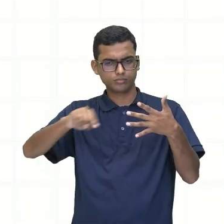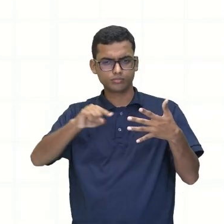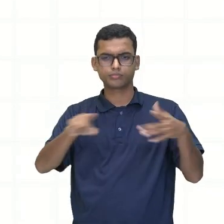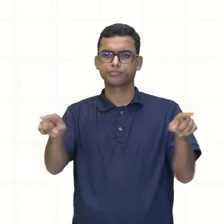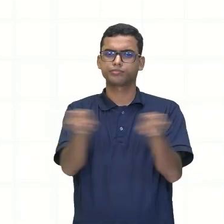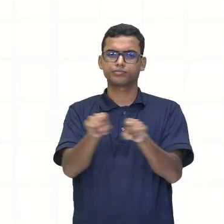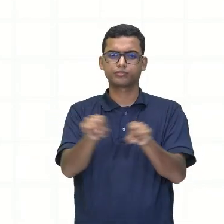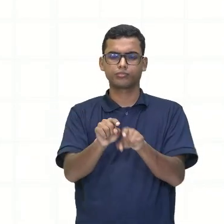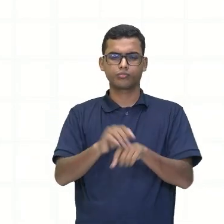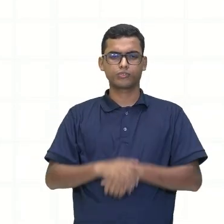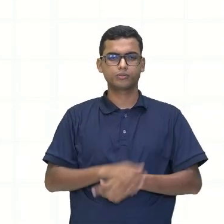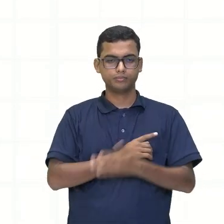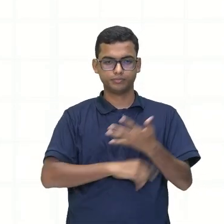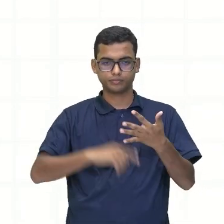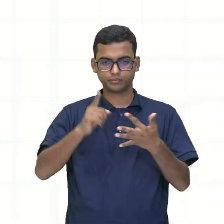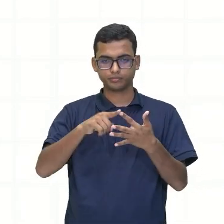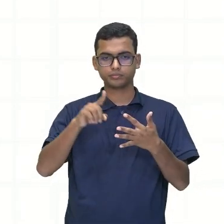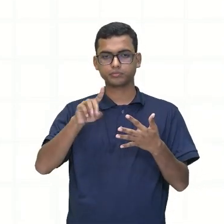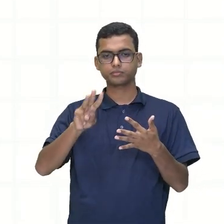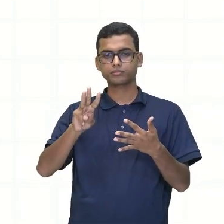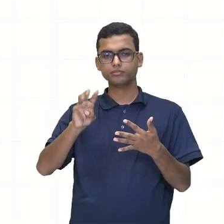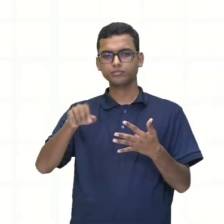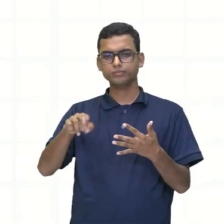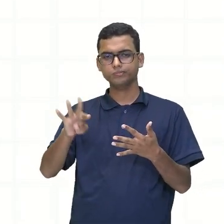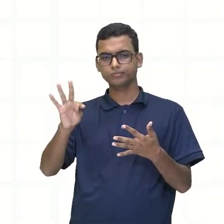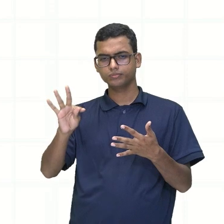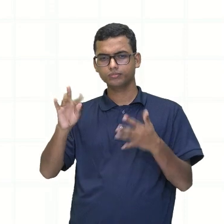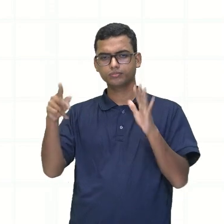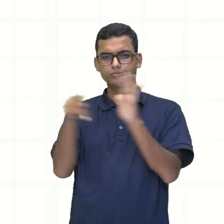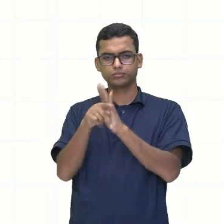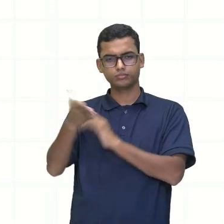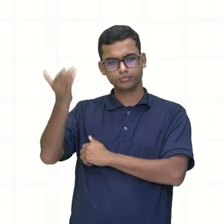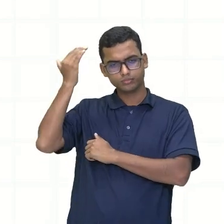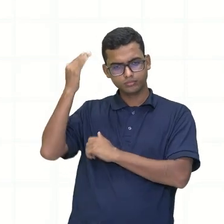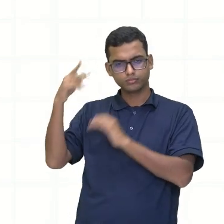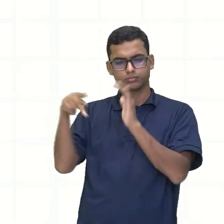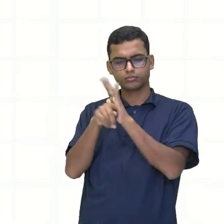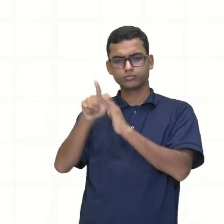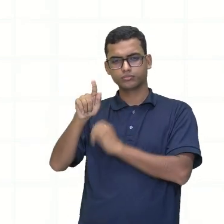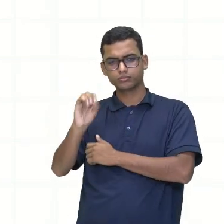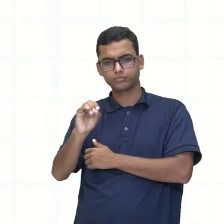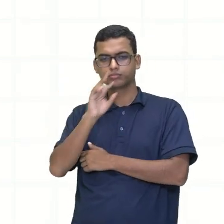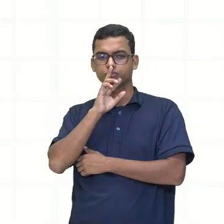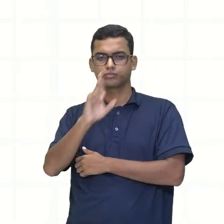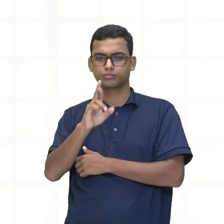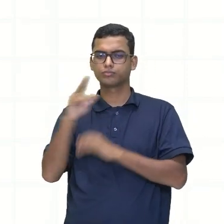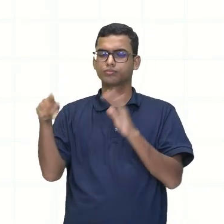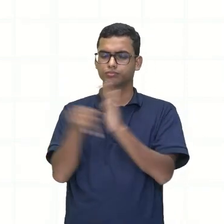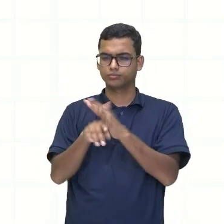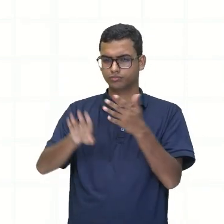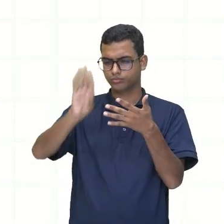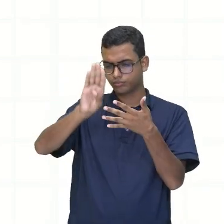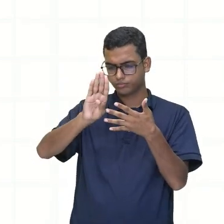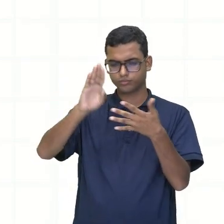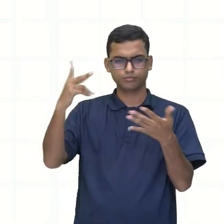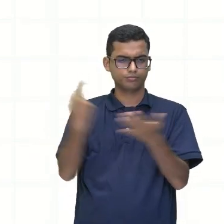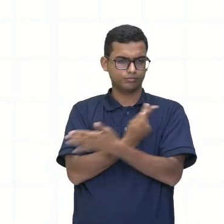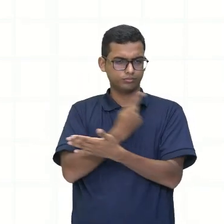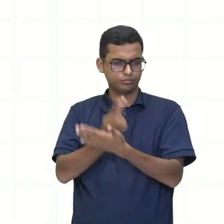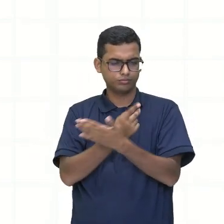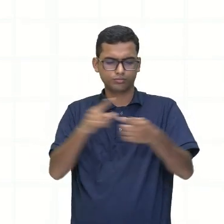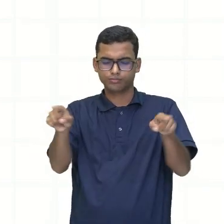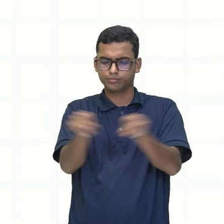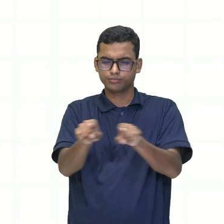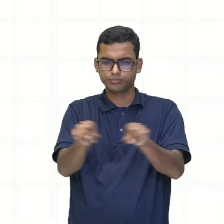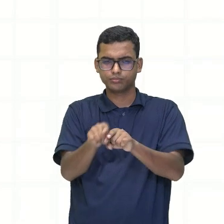é o passado do go. E aí, que essa aqui também está errada, já elimina essa também. Porque quando eu